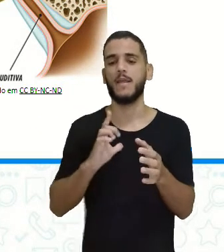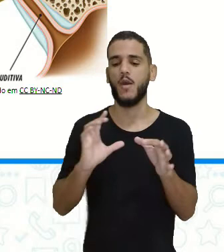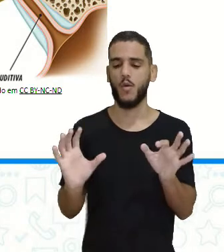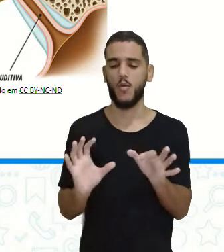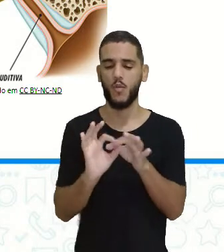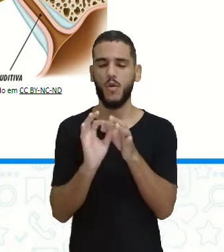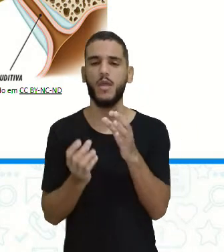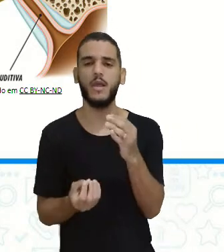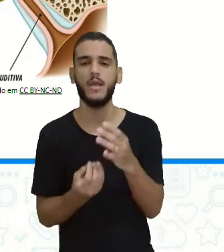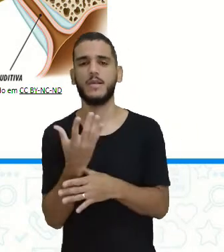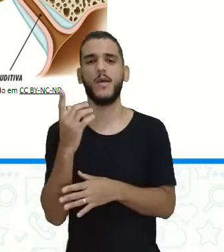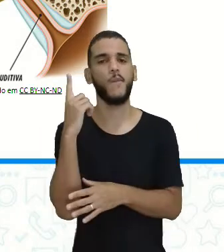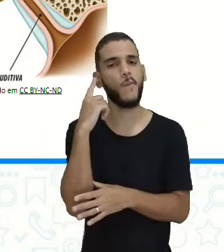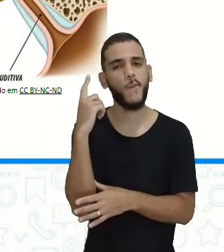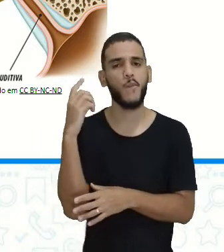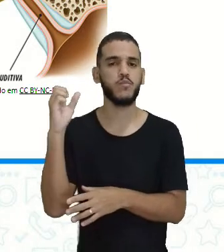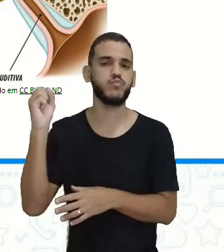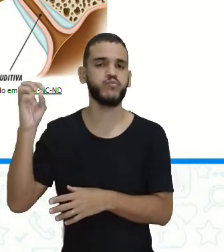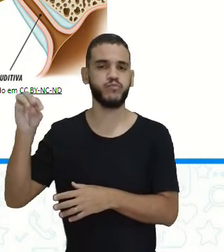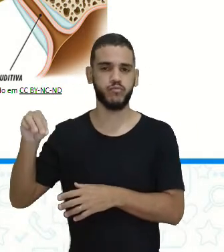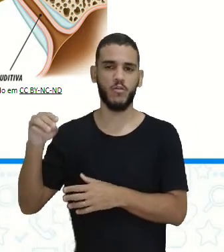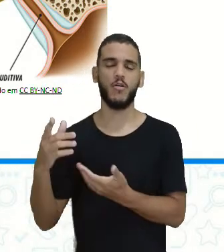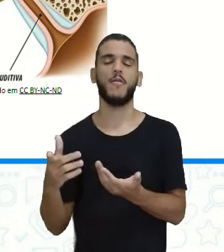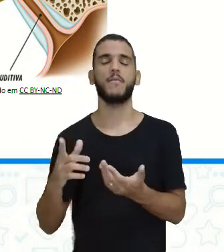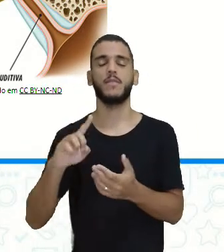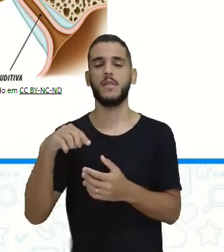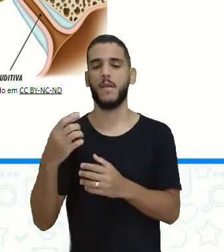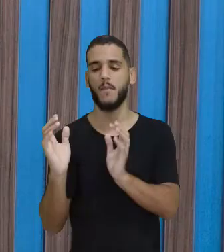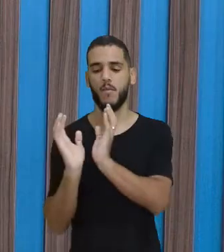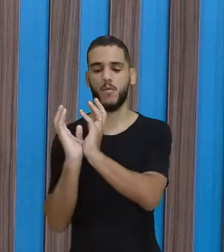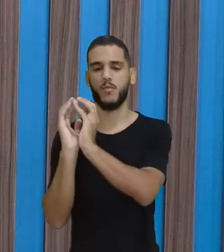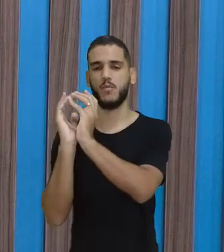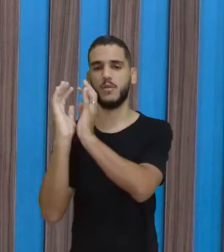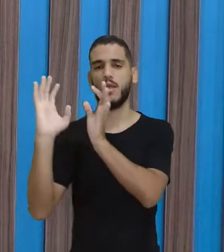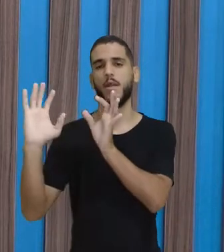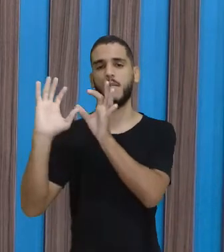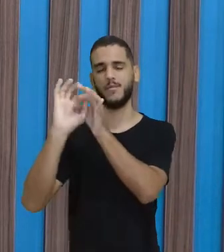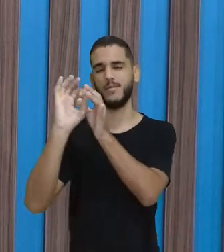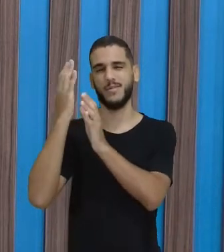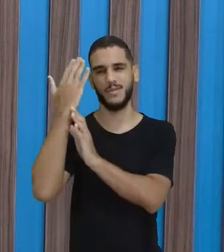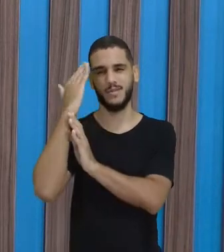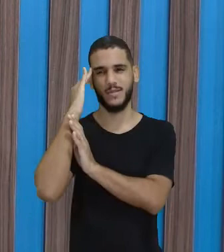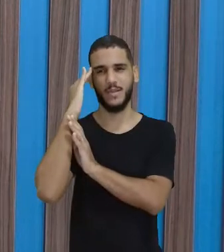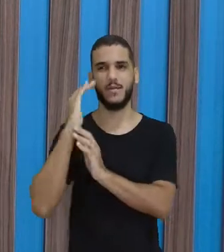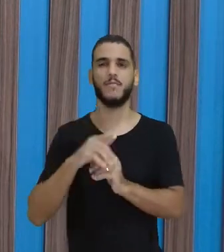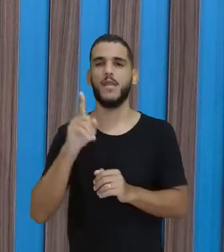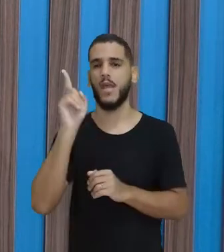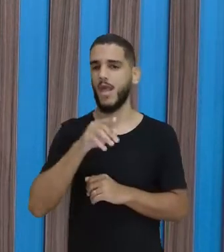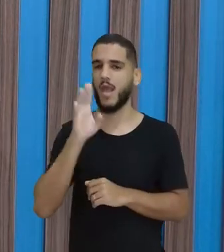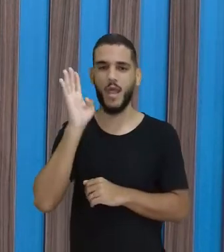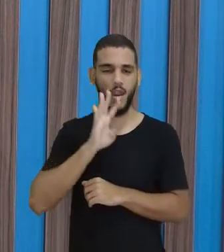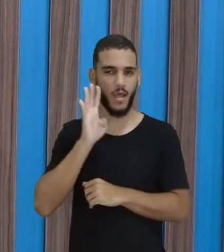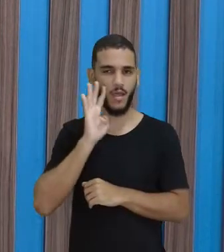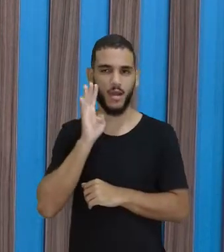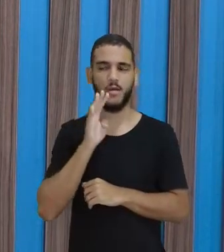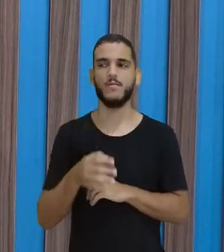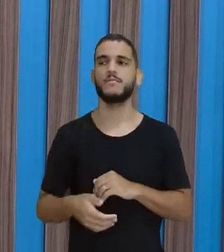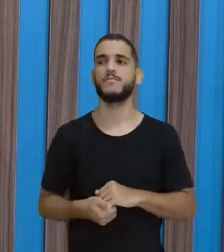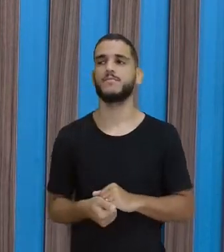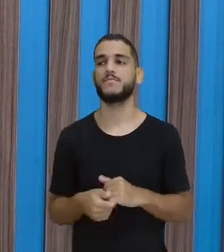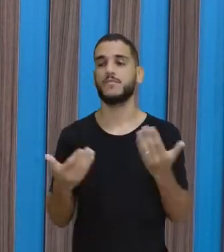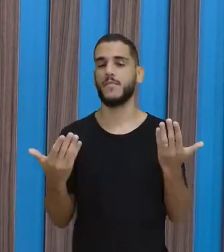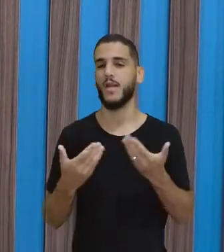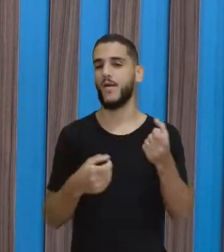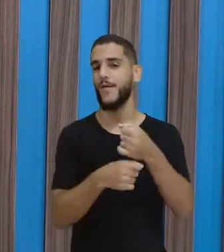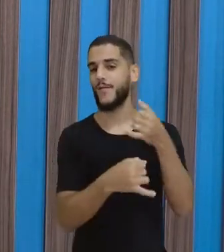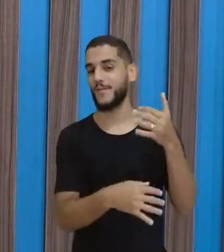lá, a vibraçãozinha deles é que vão ajudar e segue para o cérebro. Olha que massa. Agora aqui, falando, né? Nós estamos no chat com a